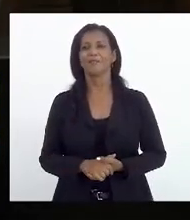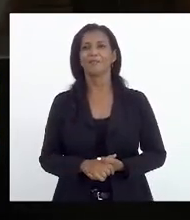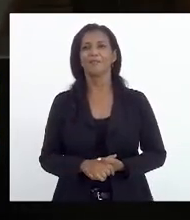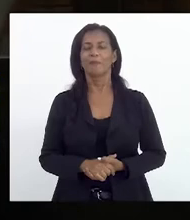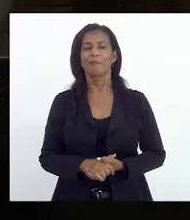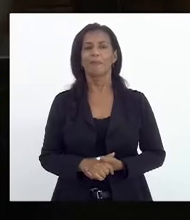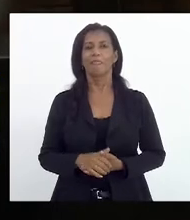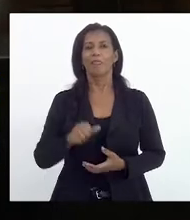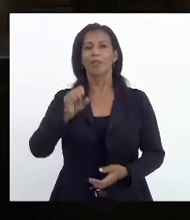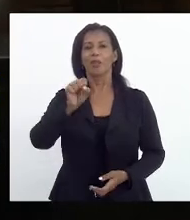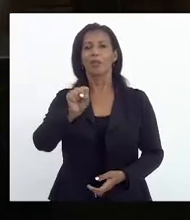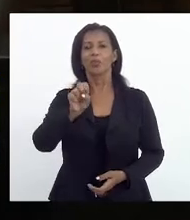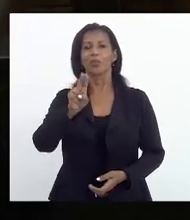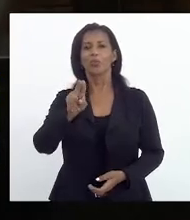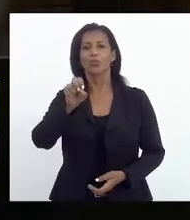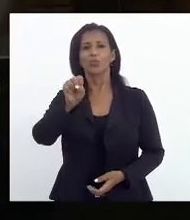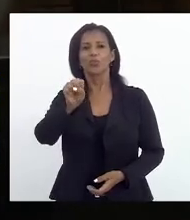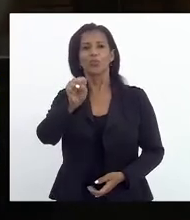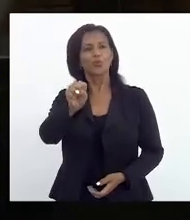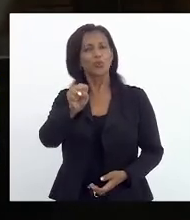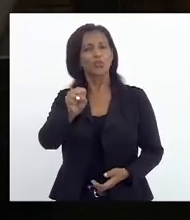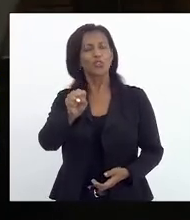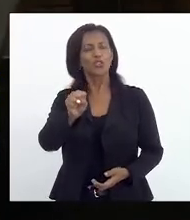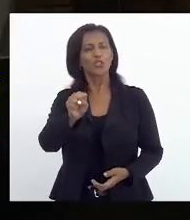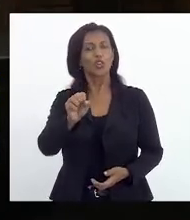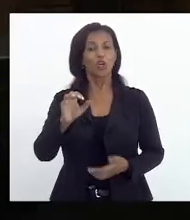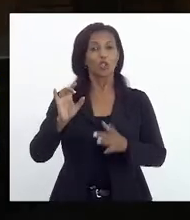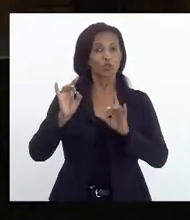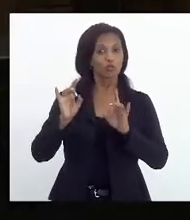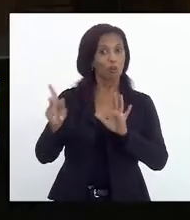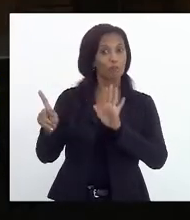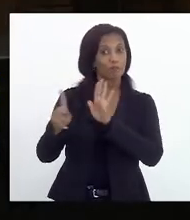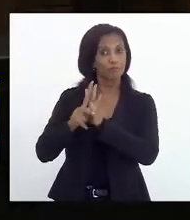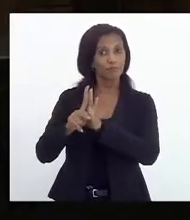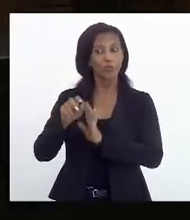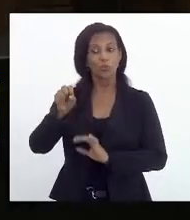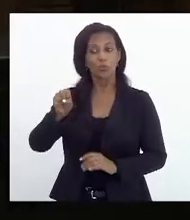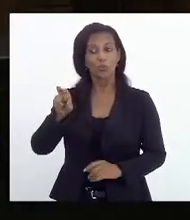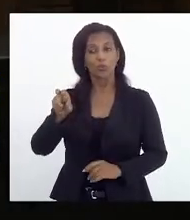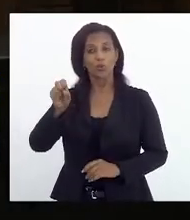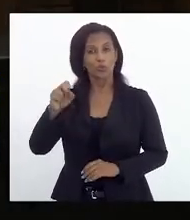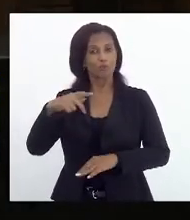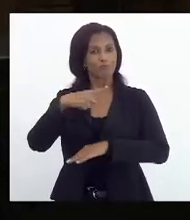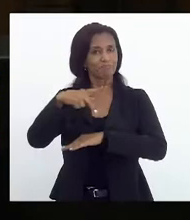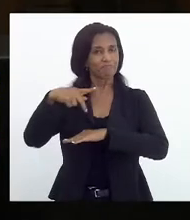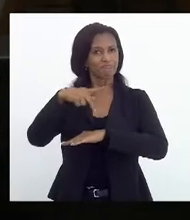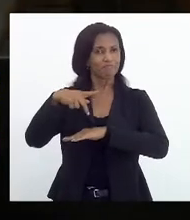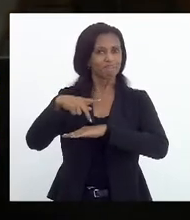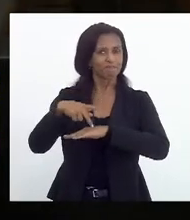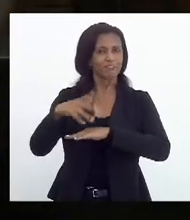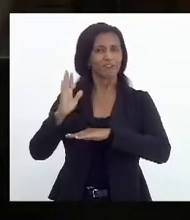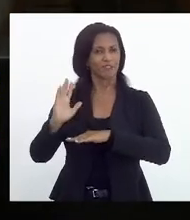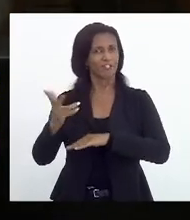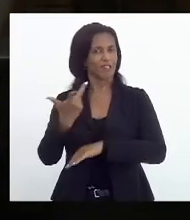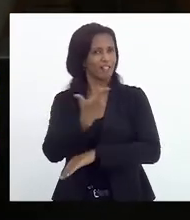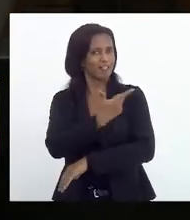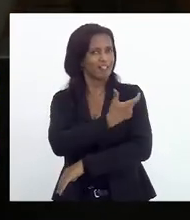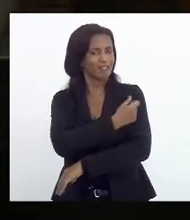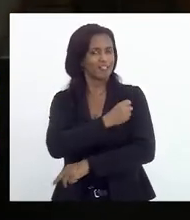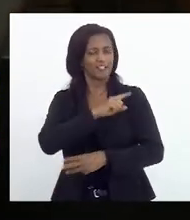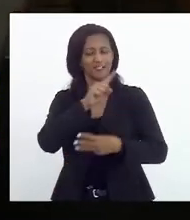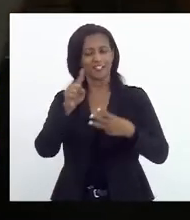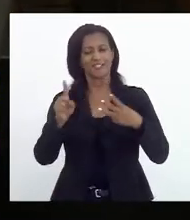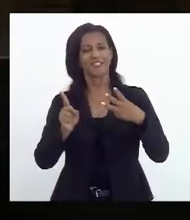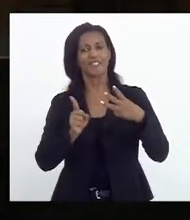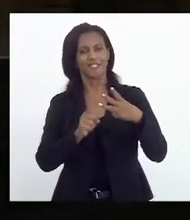o SUS que só com a vendo SUS nesse país eu já pude tomar a dose